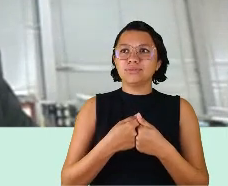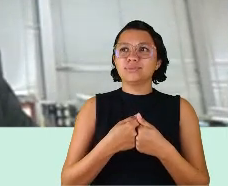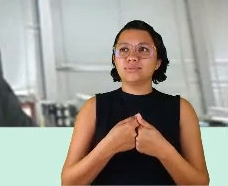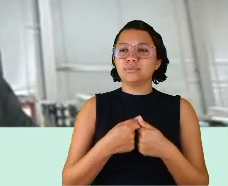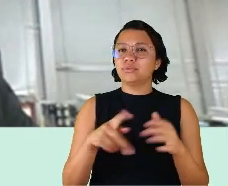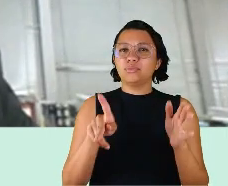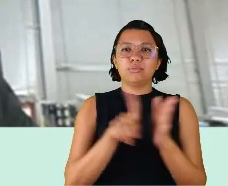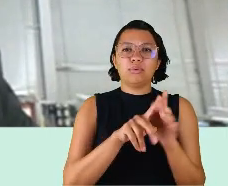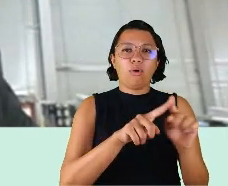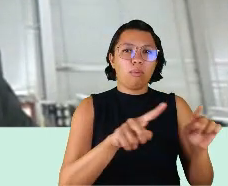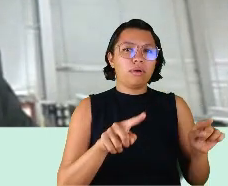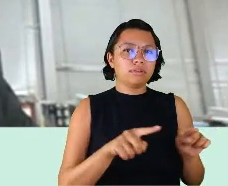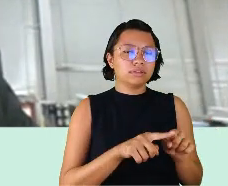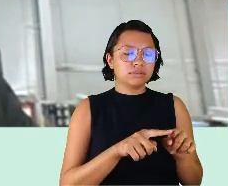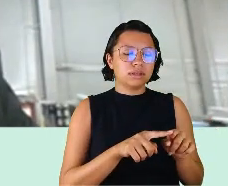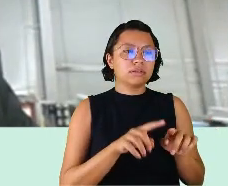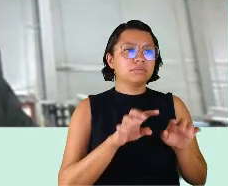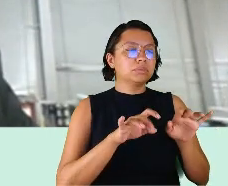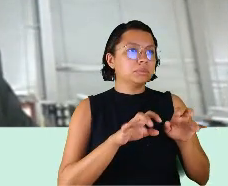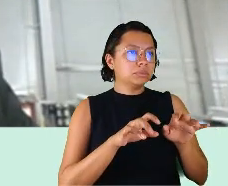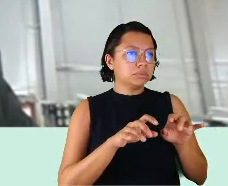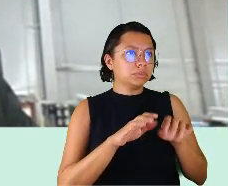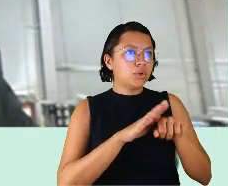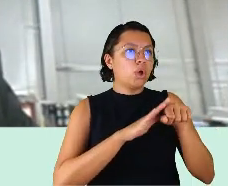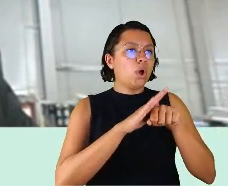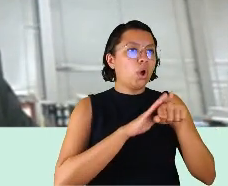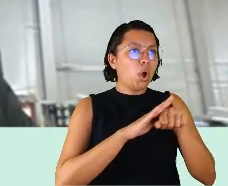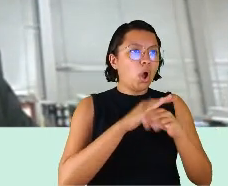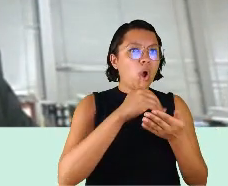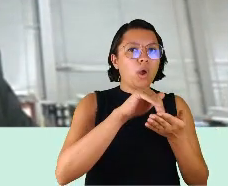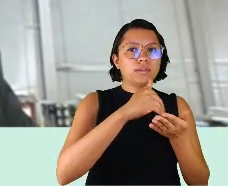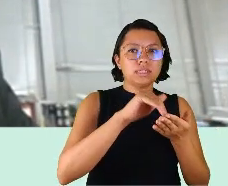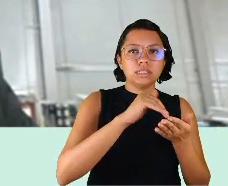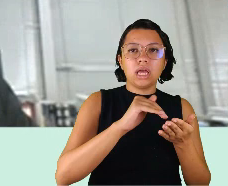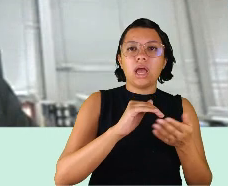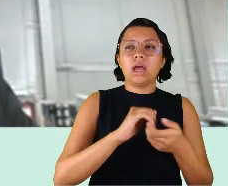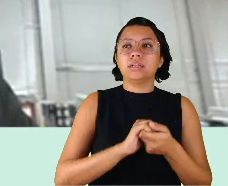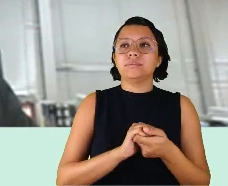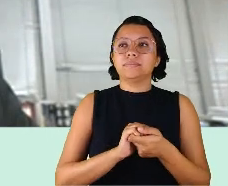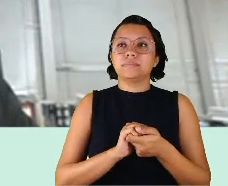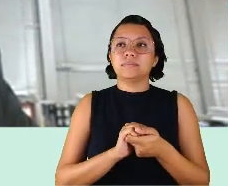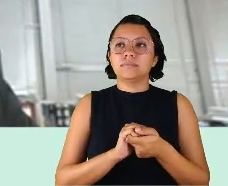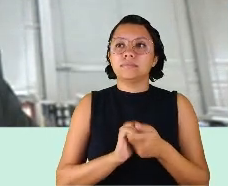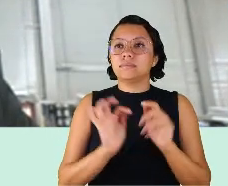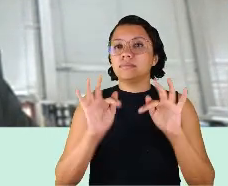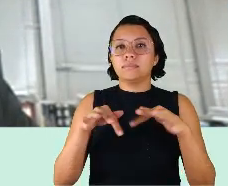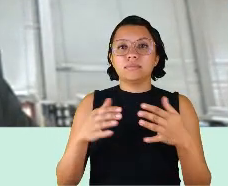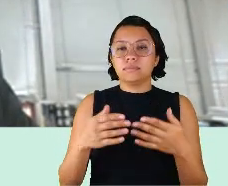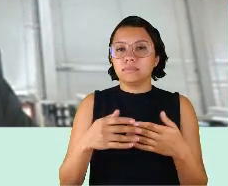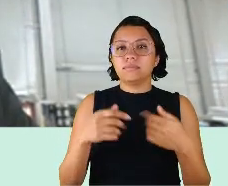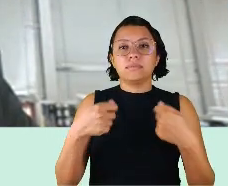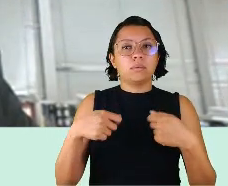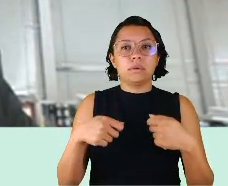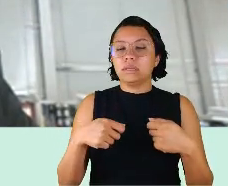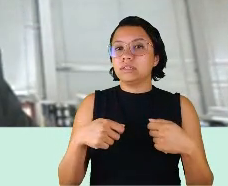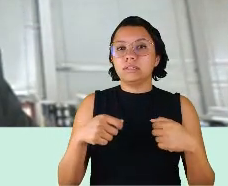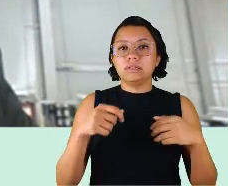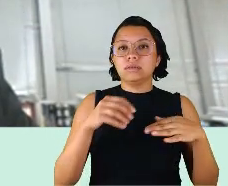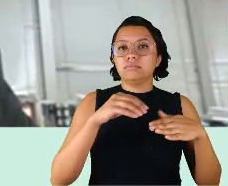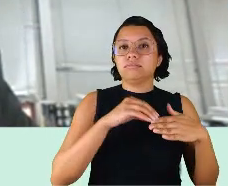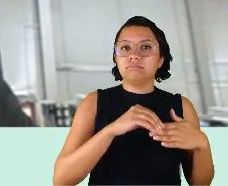escritório conversa, né, com a secretaria e, enfim, não precisa se deslocar.